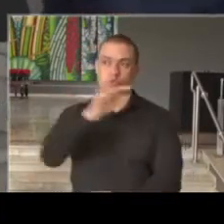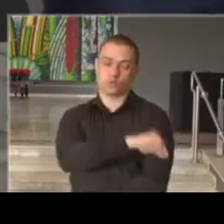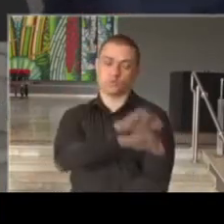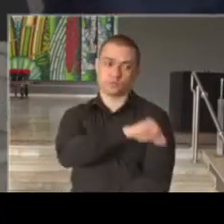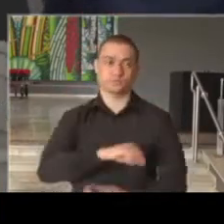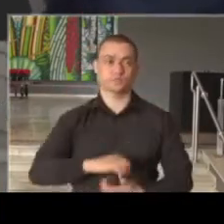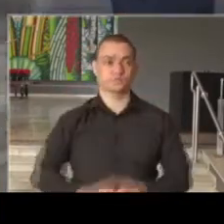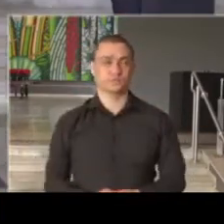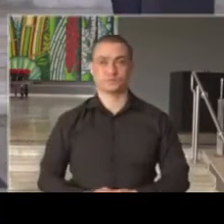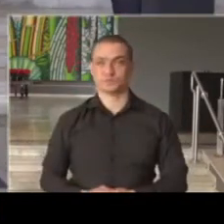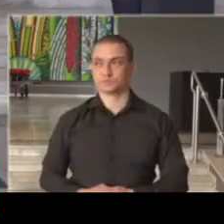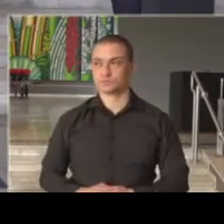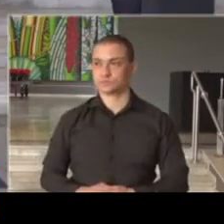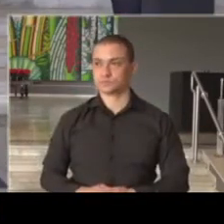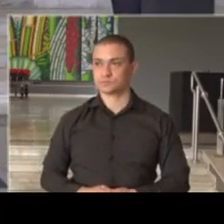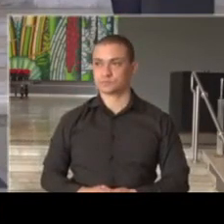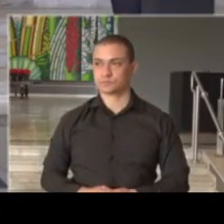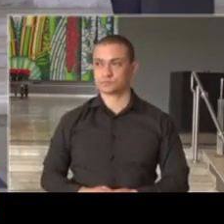vacinas.